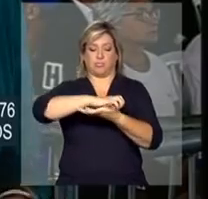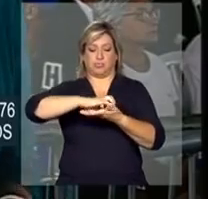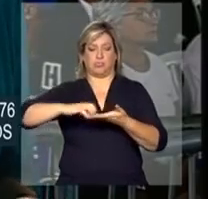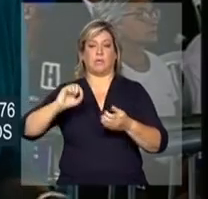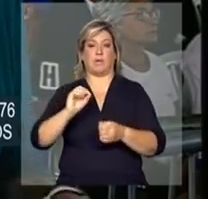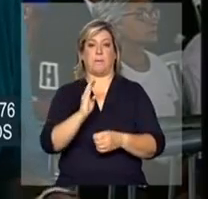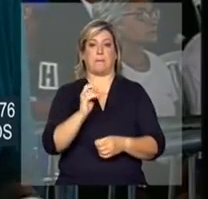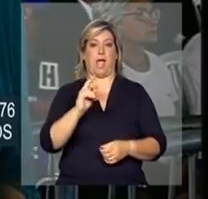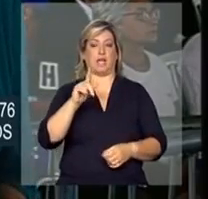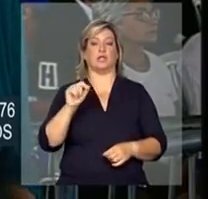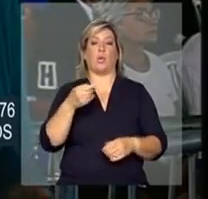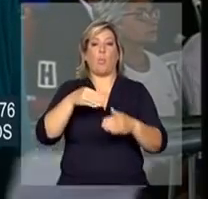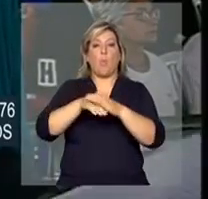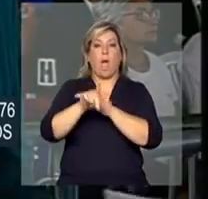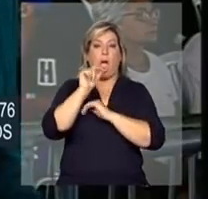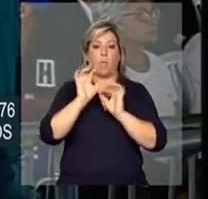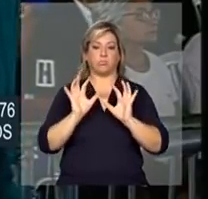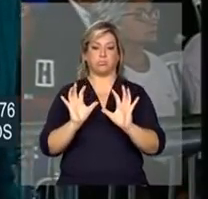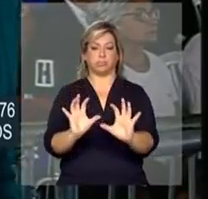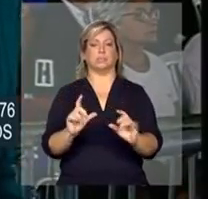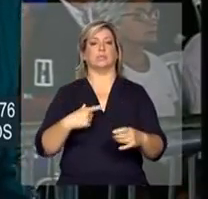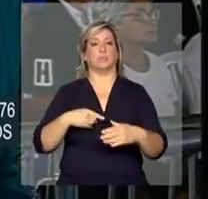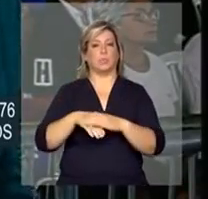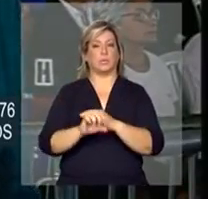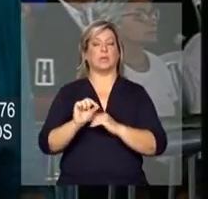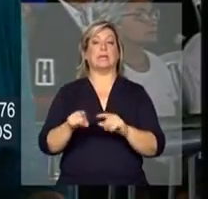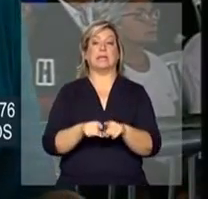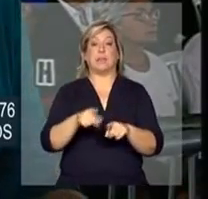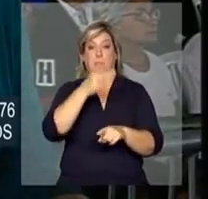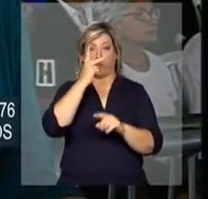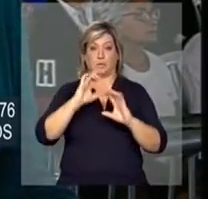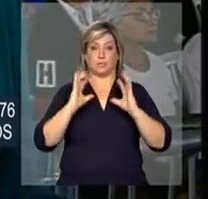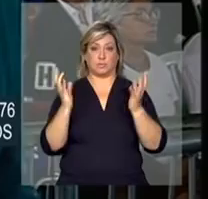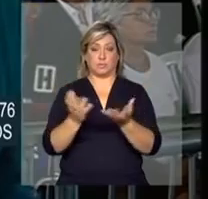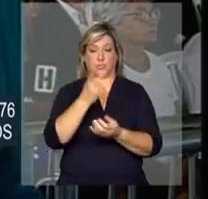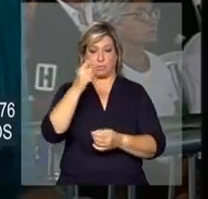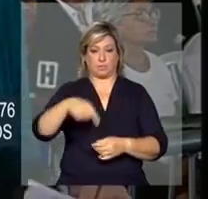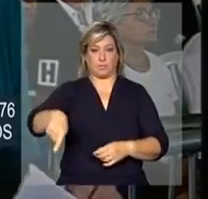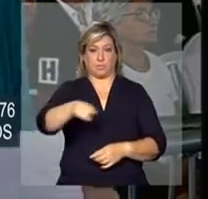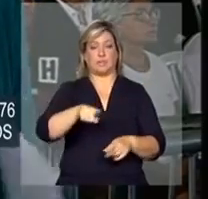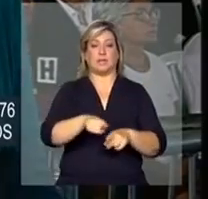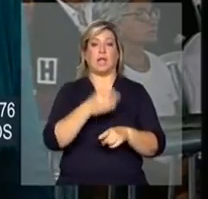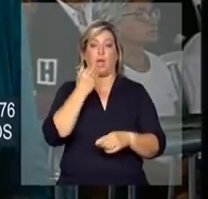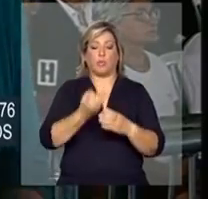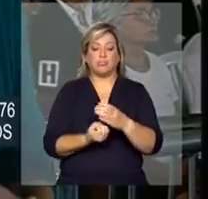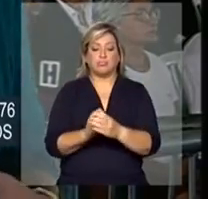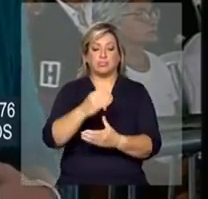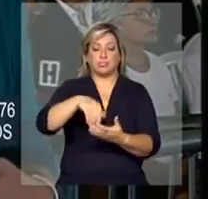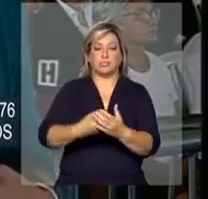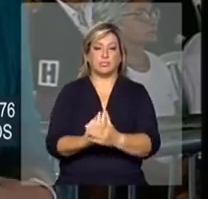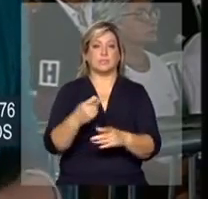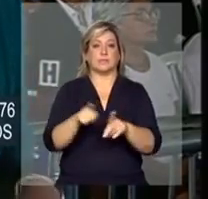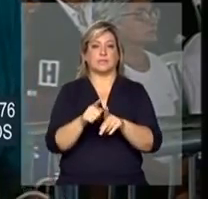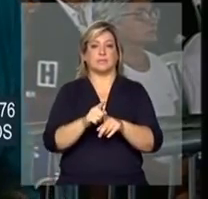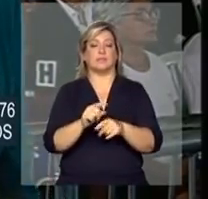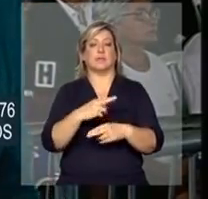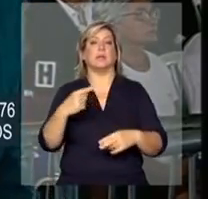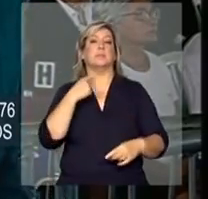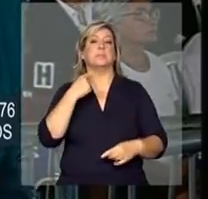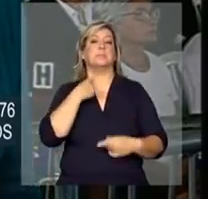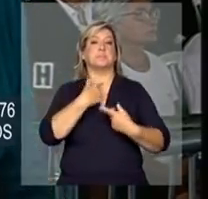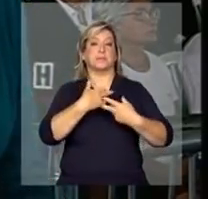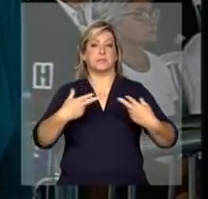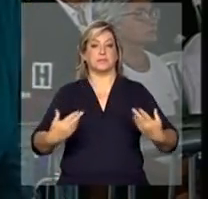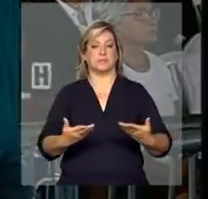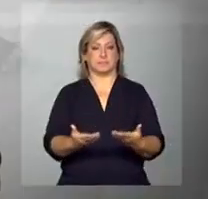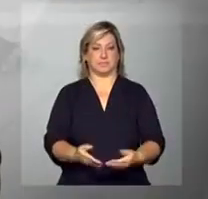para o armazenamento de água, para consumo da população, para as plantações e também para o consumo dos animais.